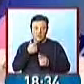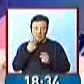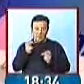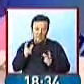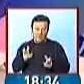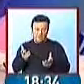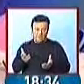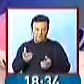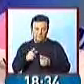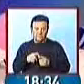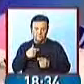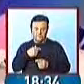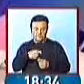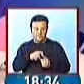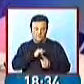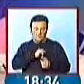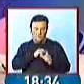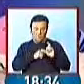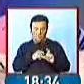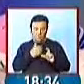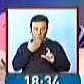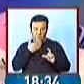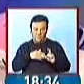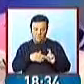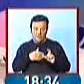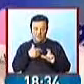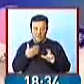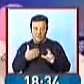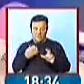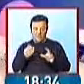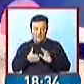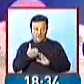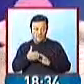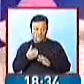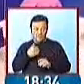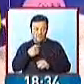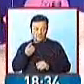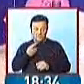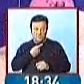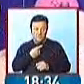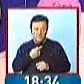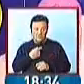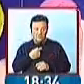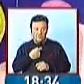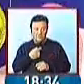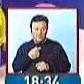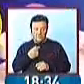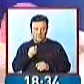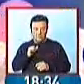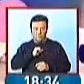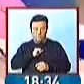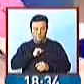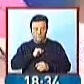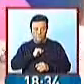ar. Eu estou a aquecer o nosso copo e agora muito rapidamente eu vou ter que colocar o